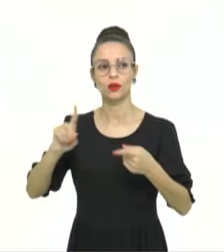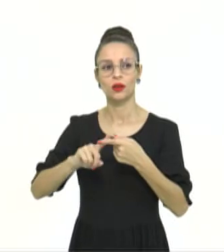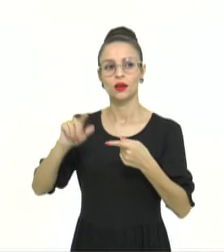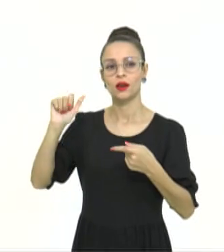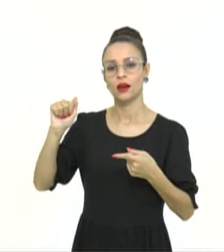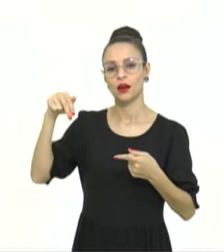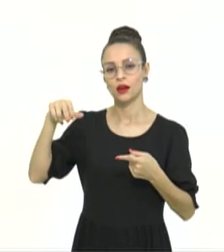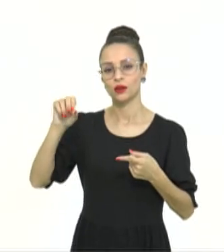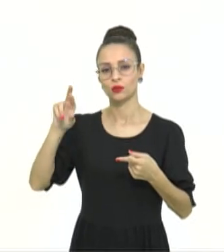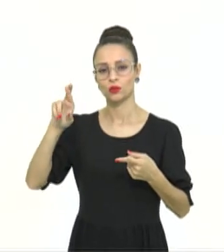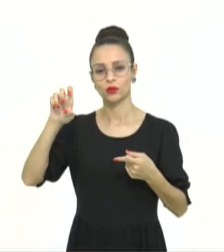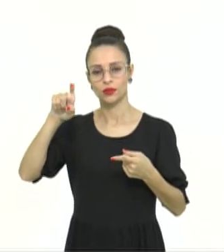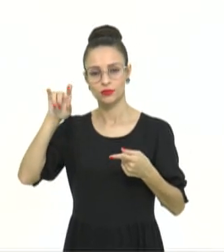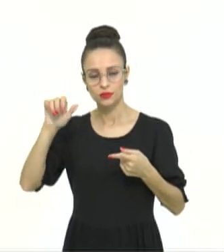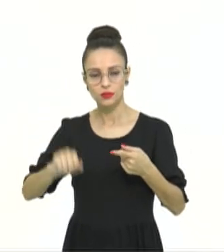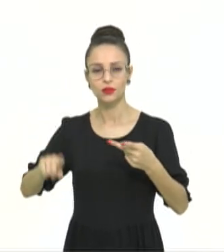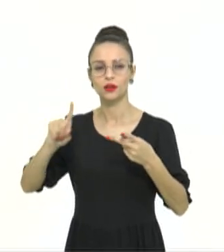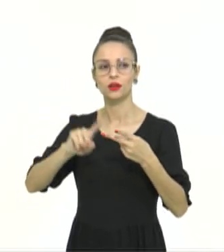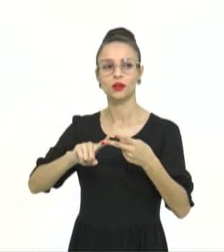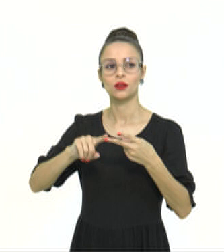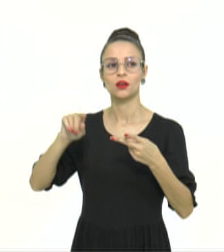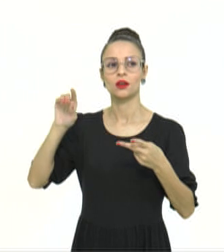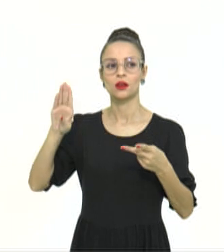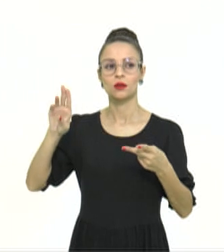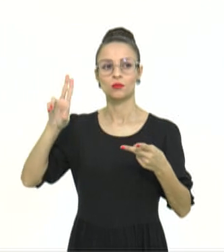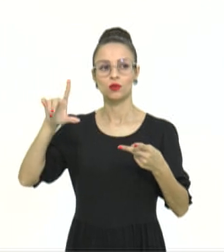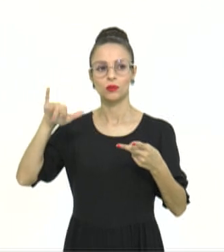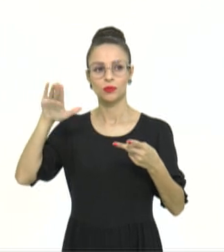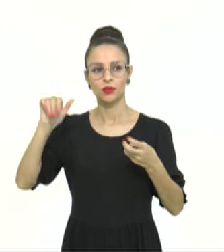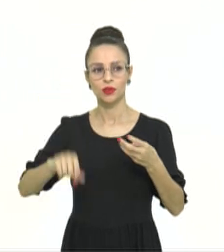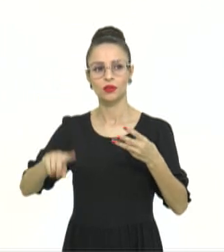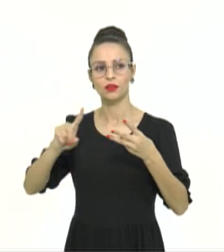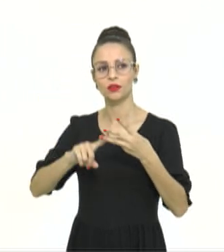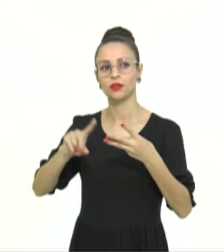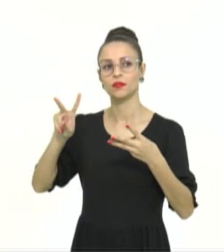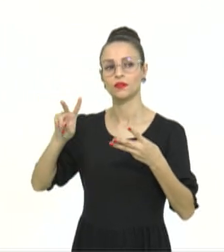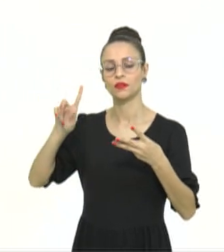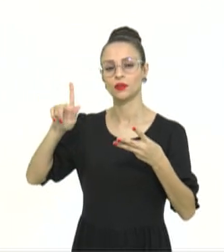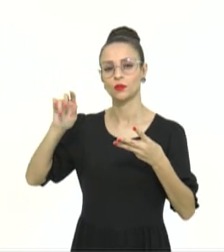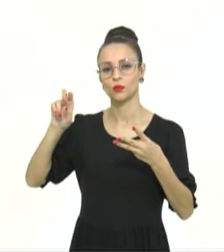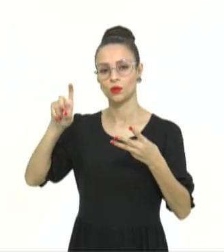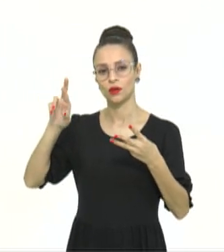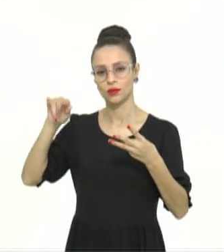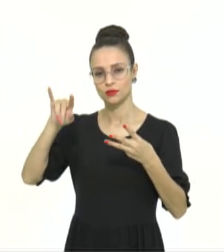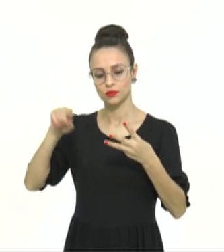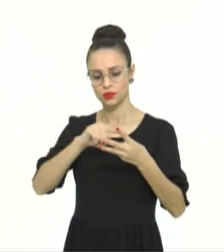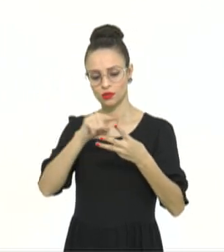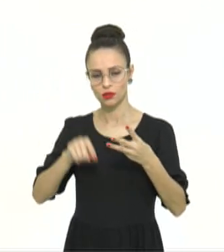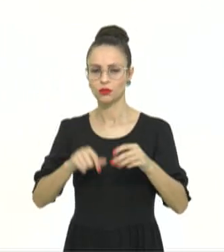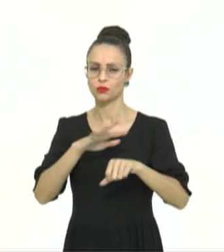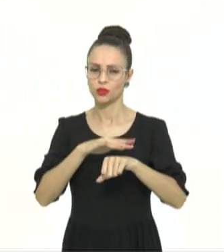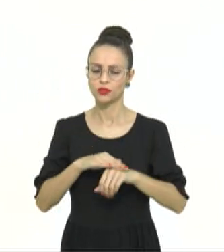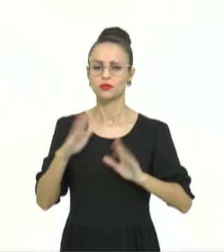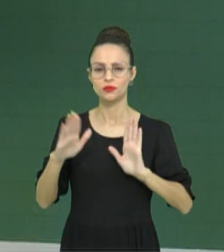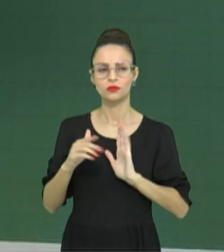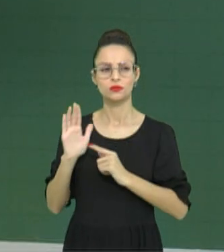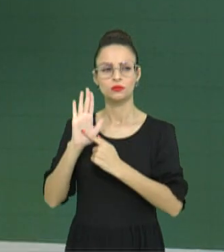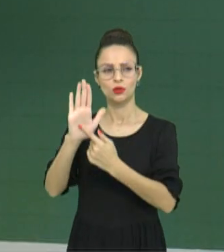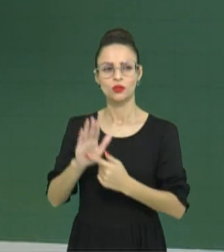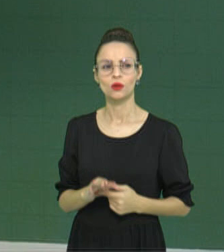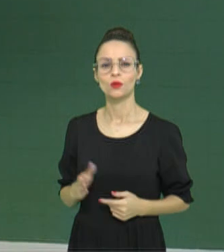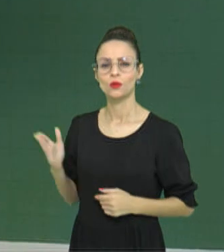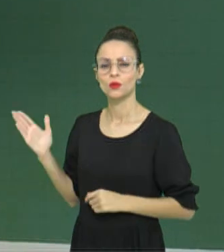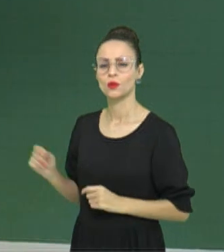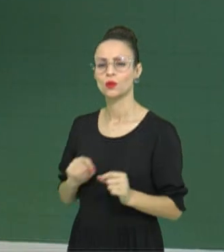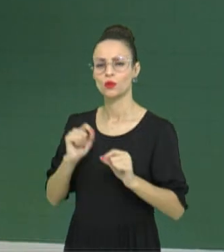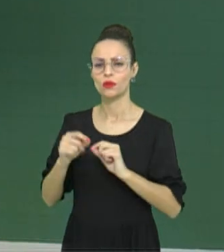a bulimia e um pouco também sobre a vigorexia. Ok? Então, pela essa imagem, eu acho que a gente já consegue entender o